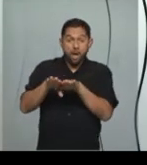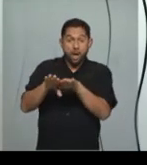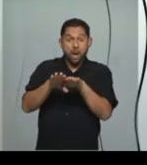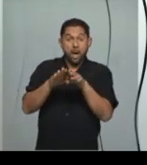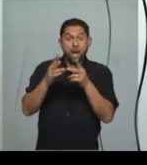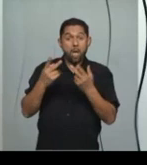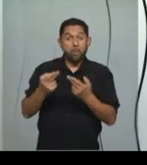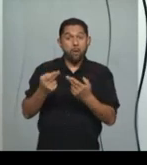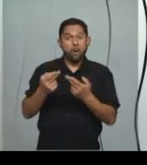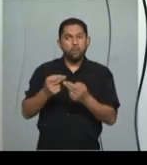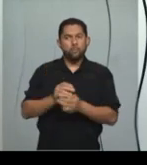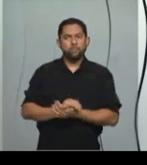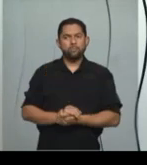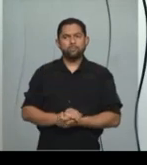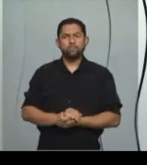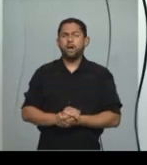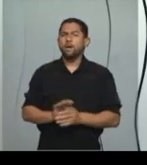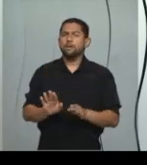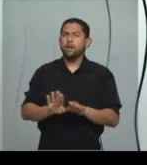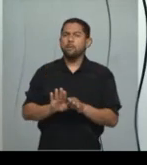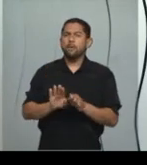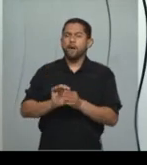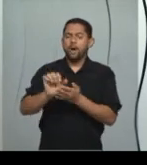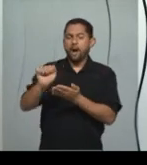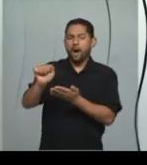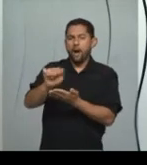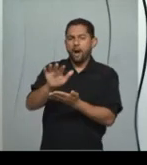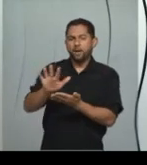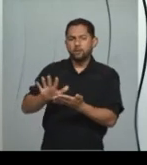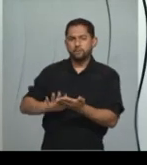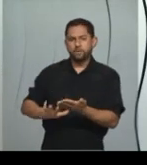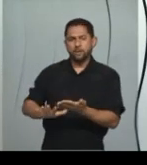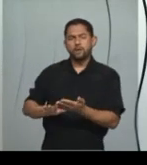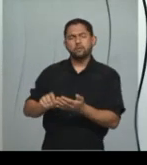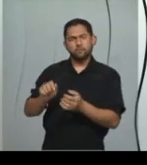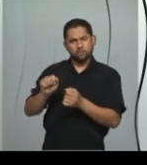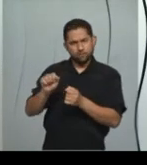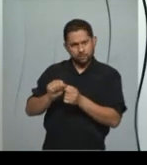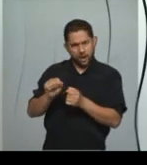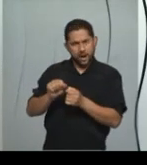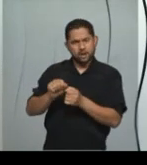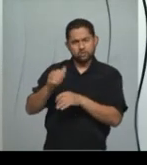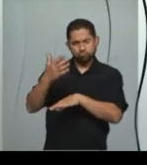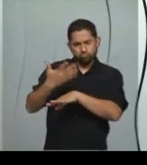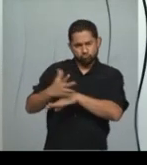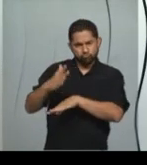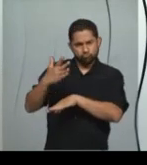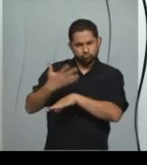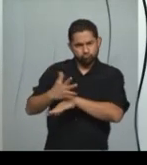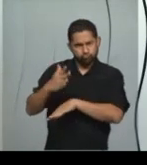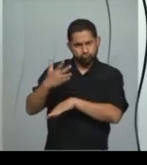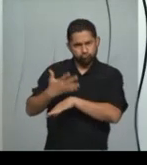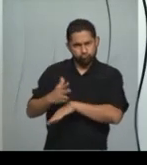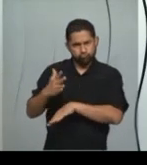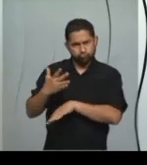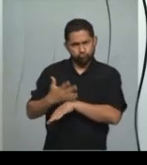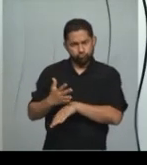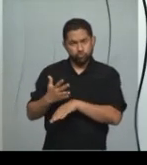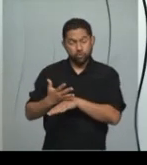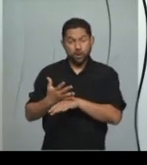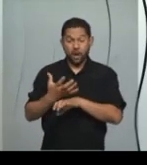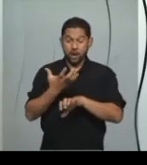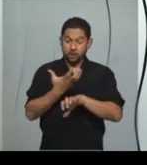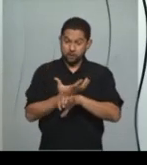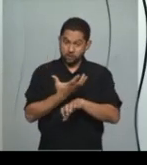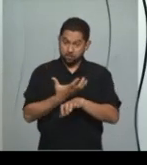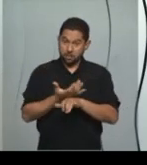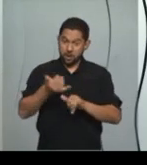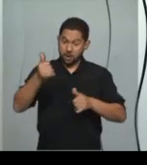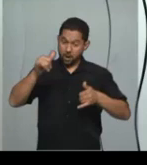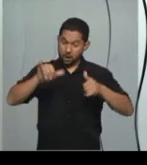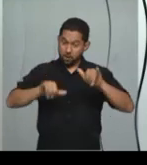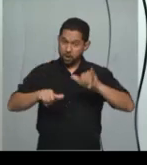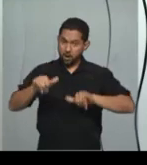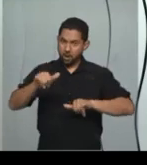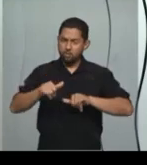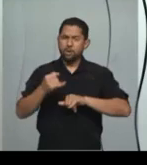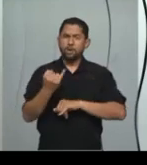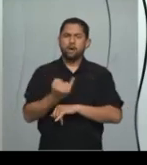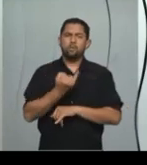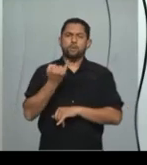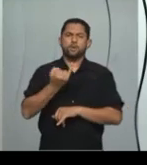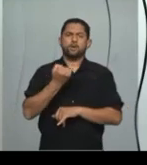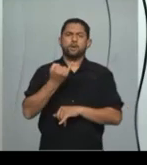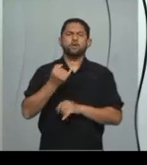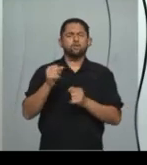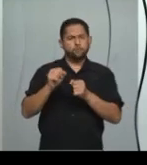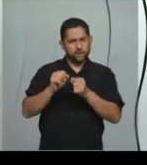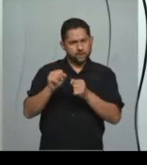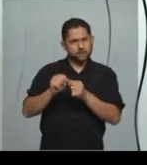último, façam exercícios, principalmente na minha matéria, no meu conteúdo, é extremamente importante que você faça